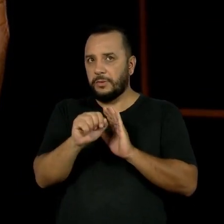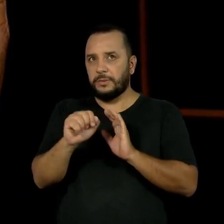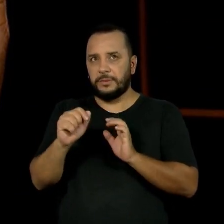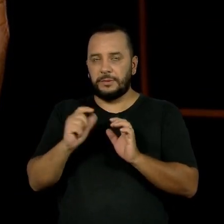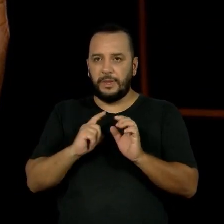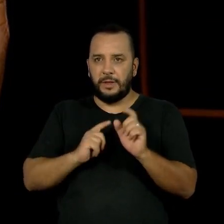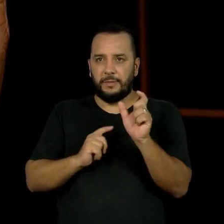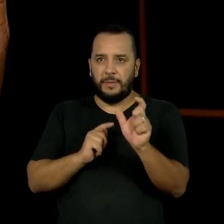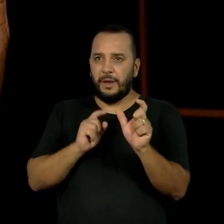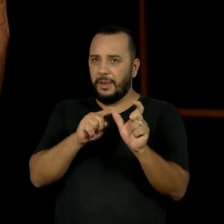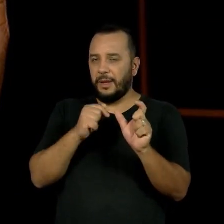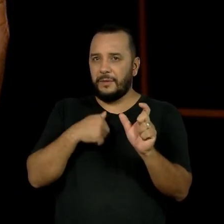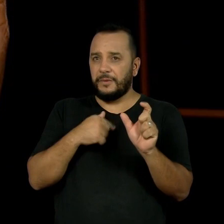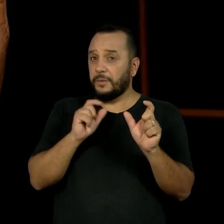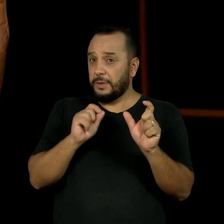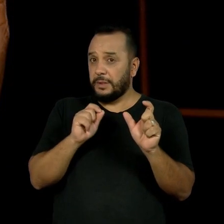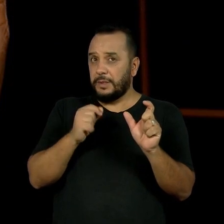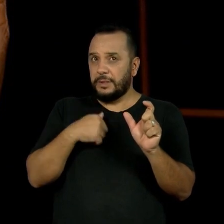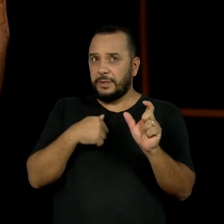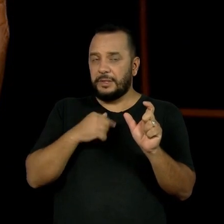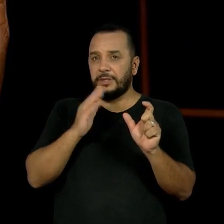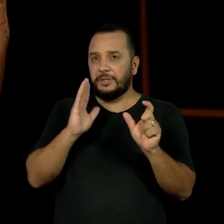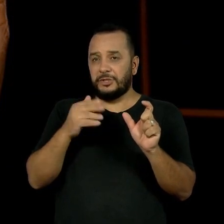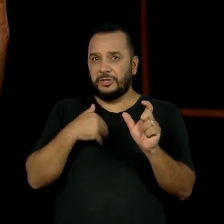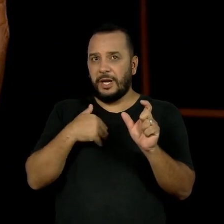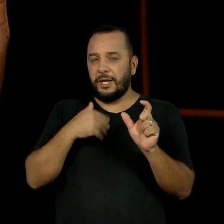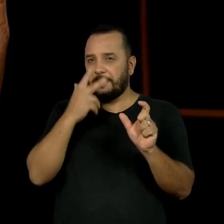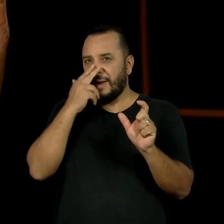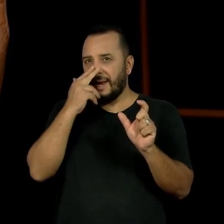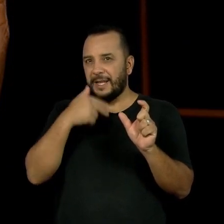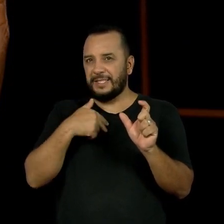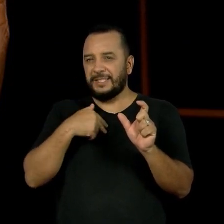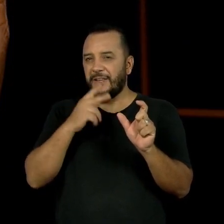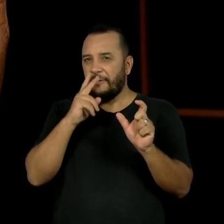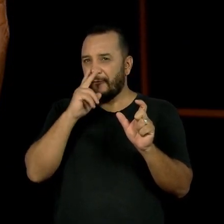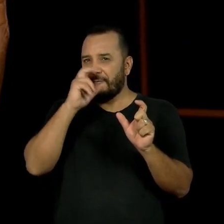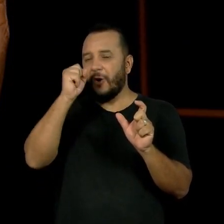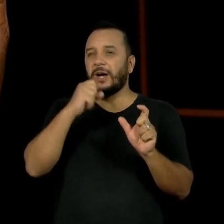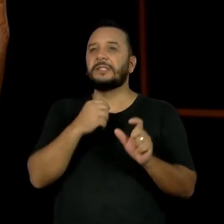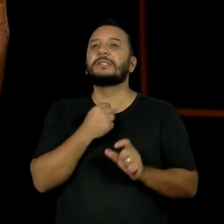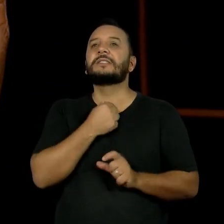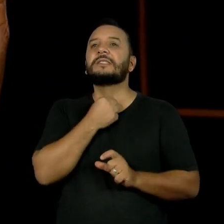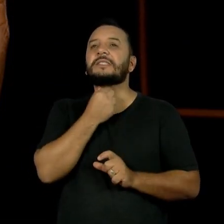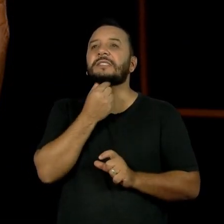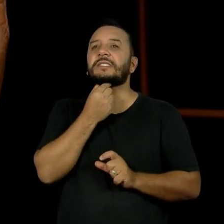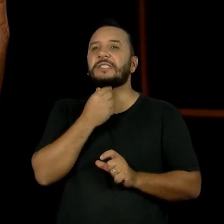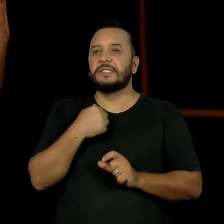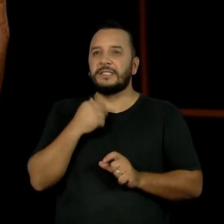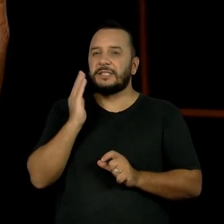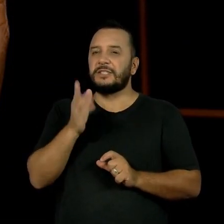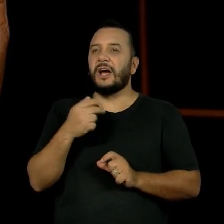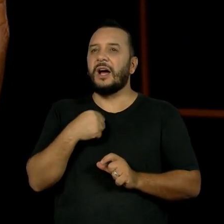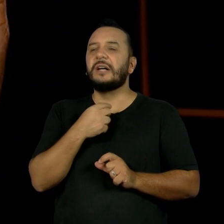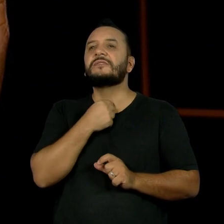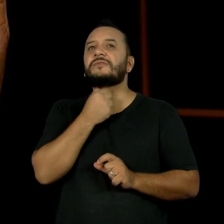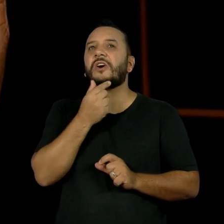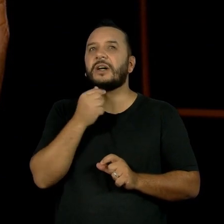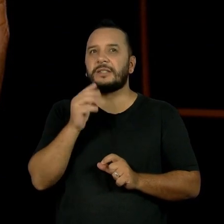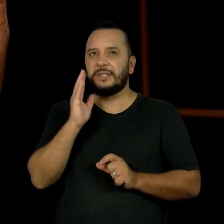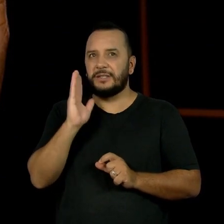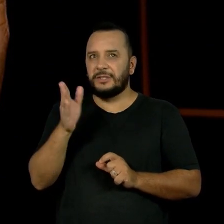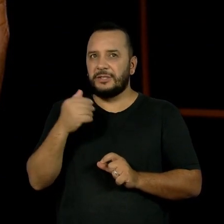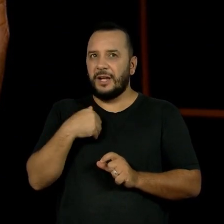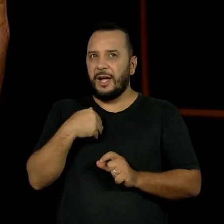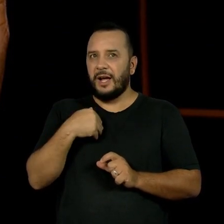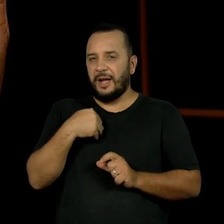que foi a que me veio aqui na cabeça agora, estrangule, que force a corda vocal a fazer o que um dedo faria